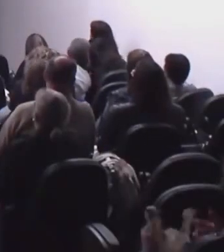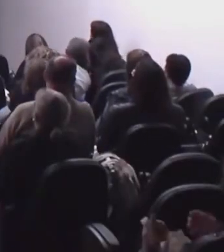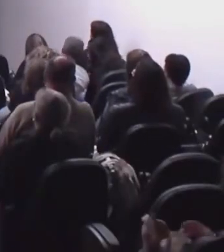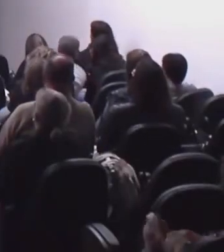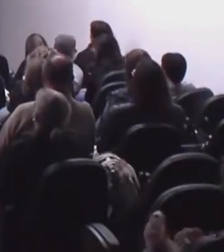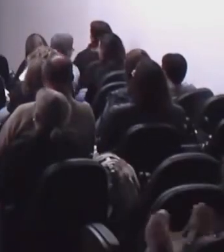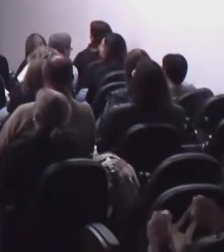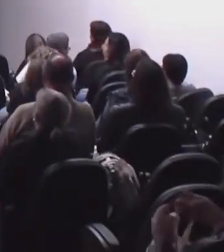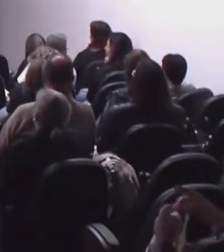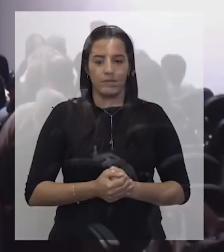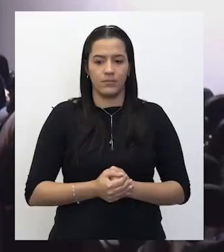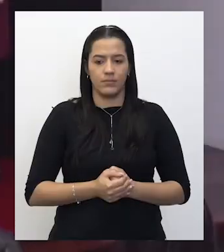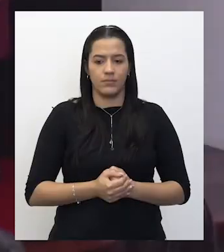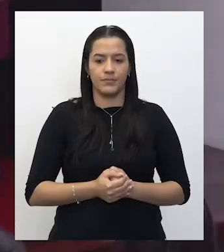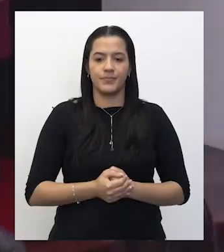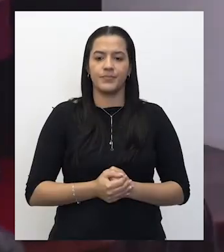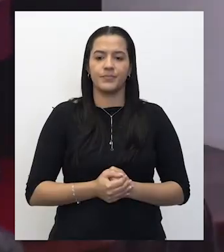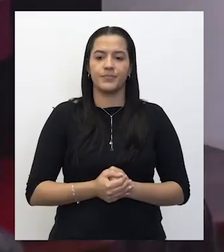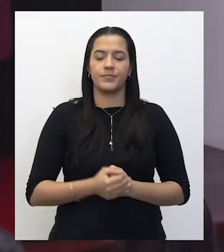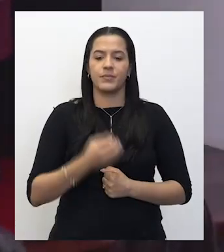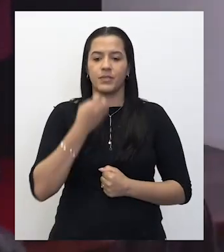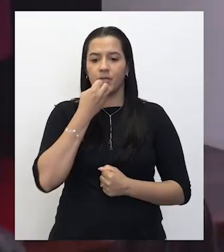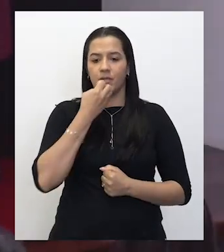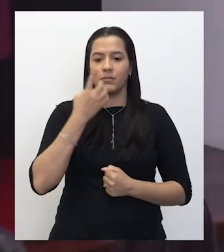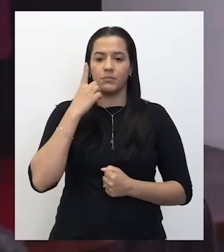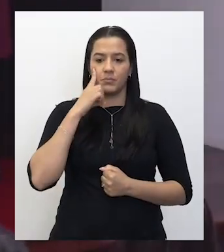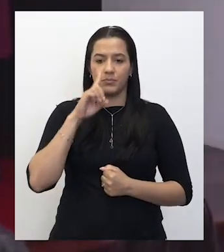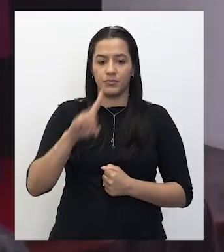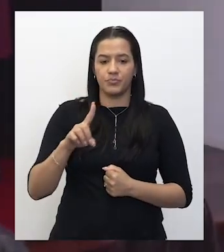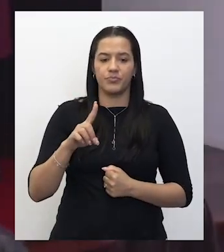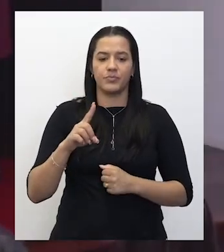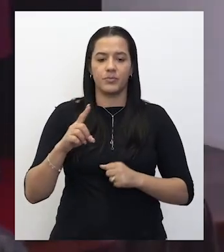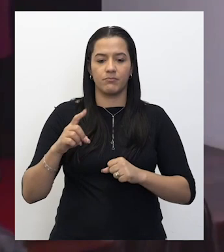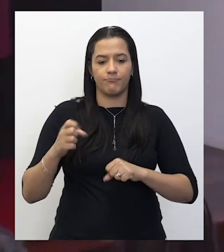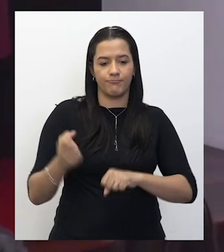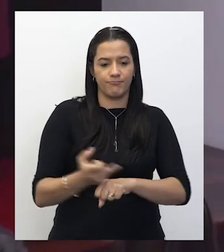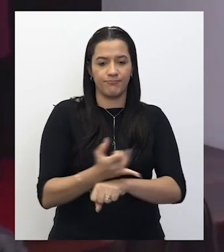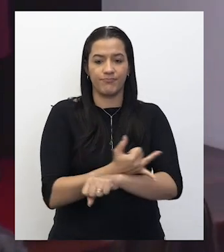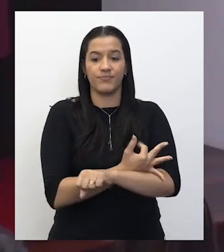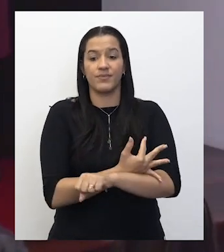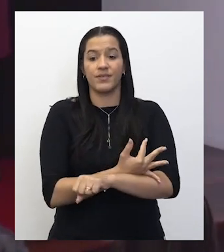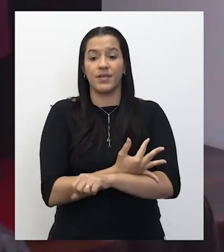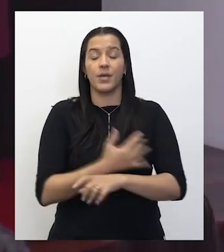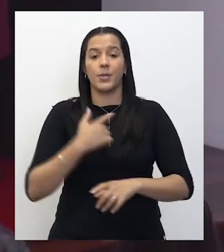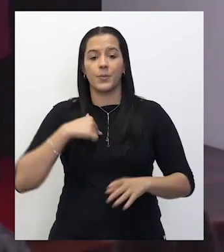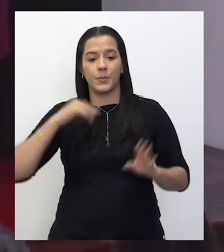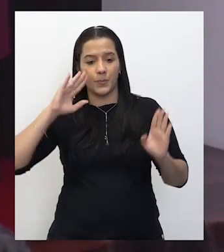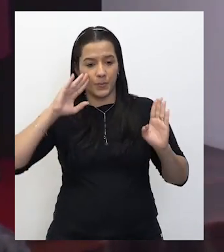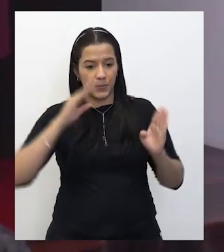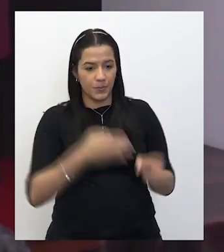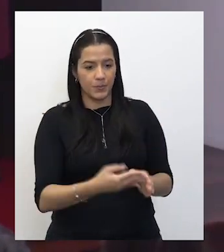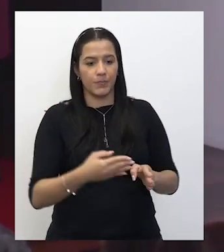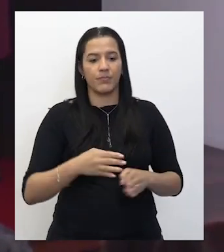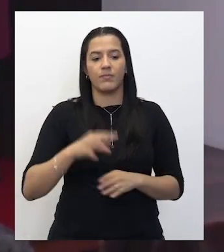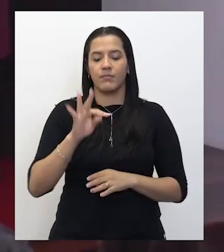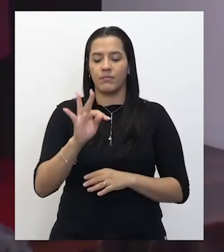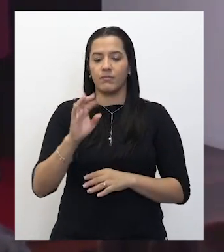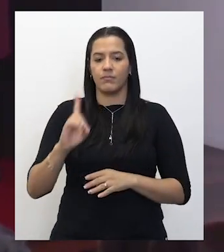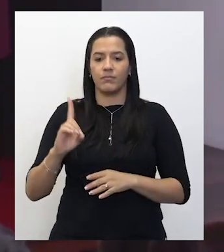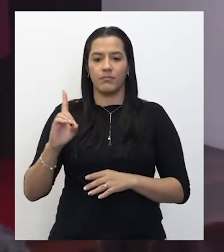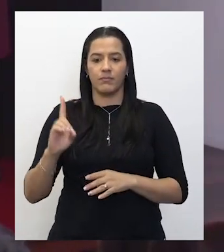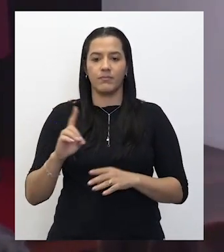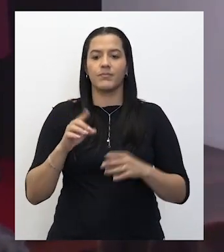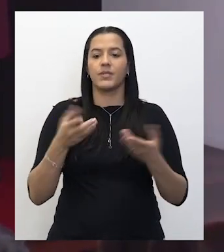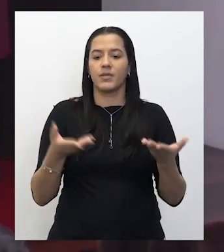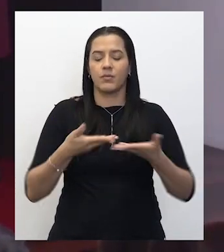Bom dia, é um prazer imenso estar aqui. Como o Gustavo falou, sou bastante engajada nos eventos do TED. Então, ser convidada para